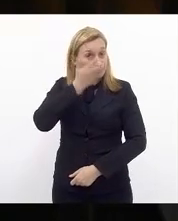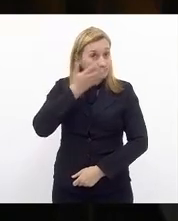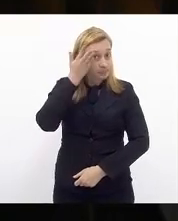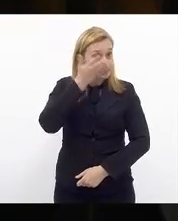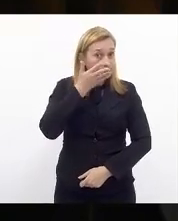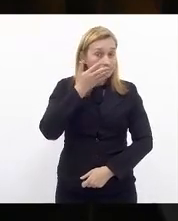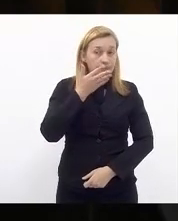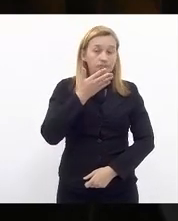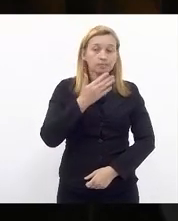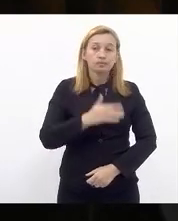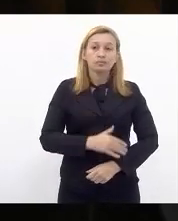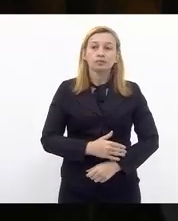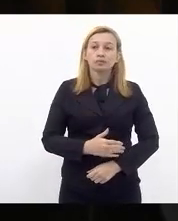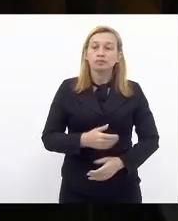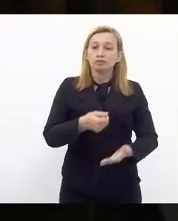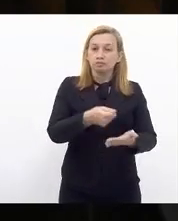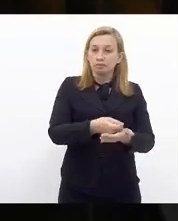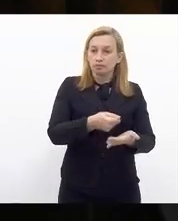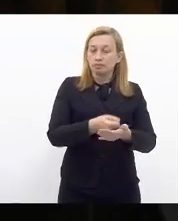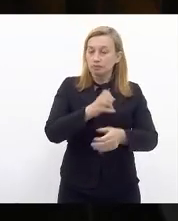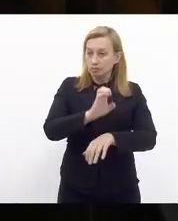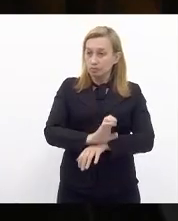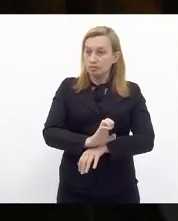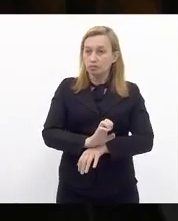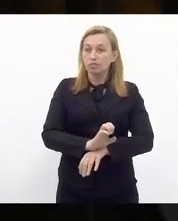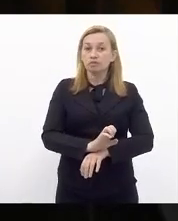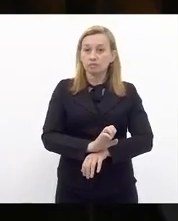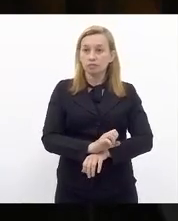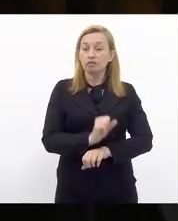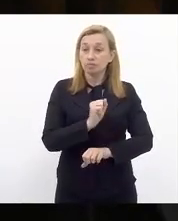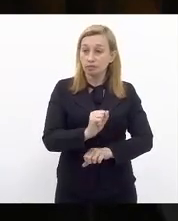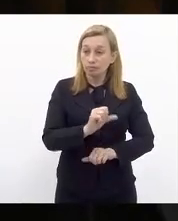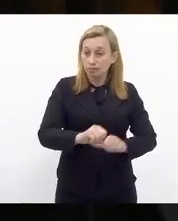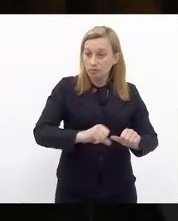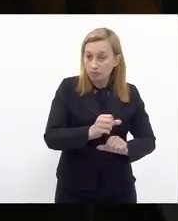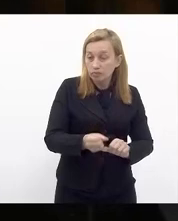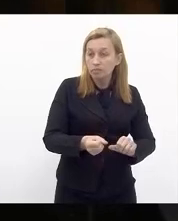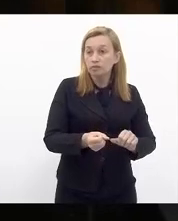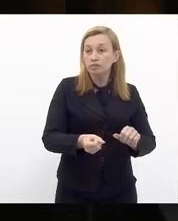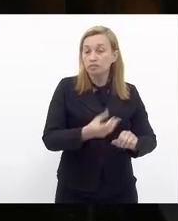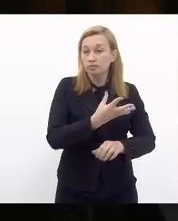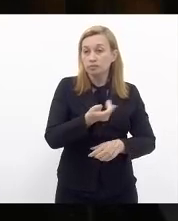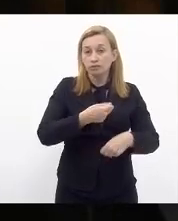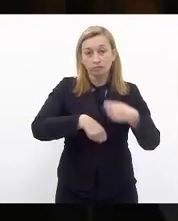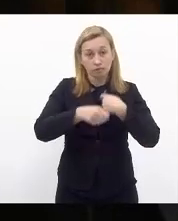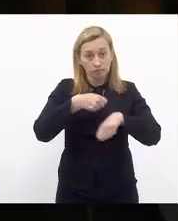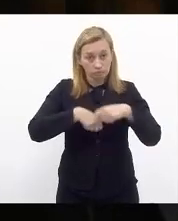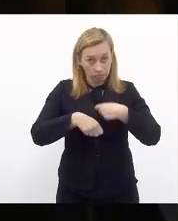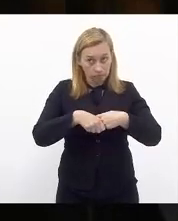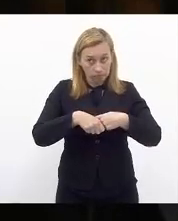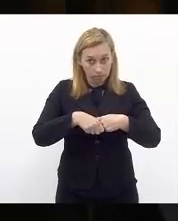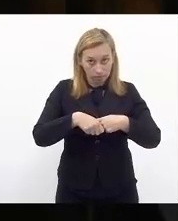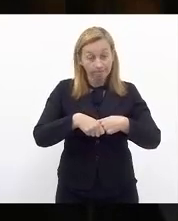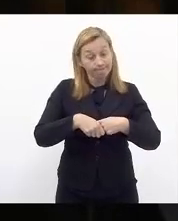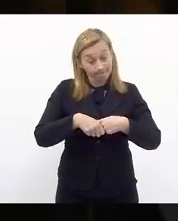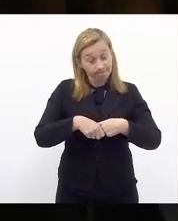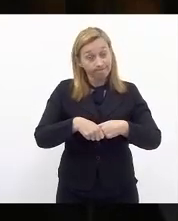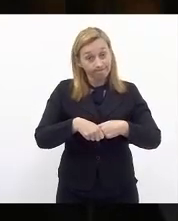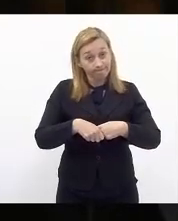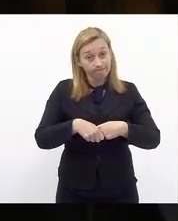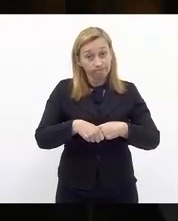estão sendo imposta para que o estado possa fazer uma reforma administrativa muito muito